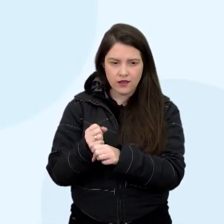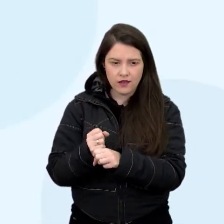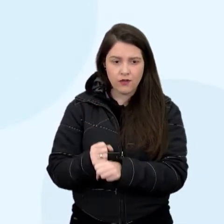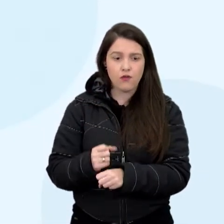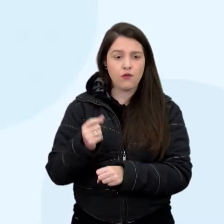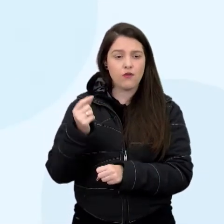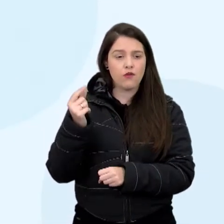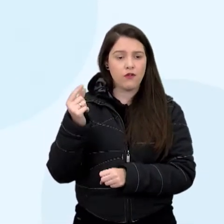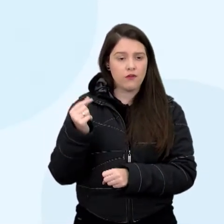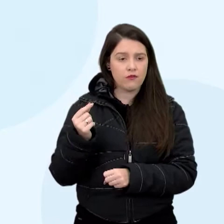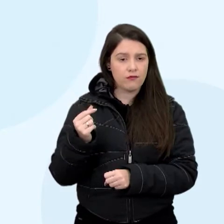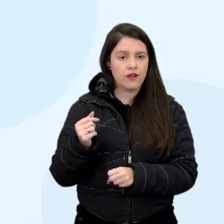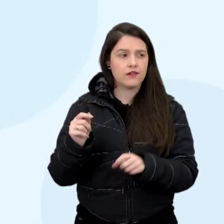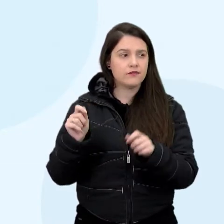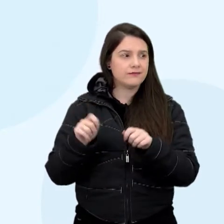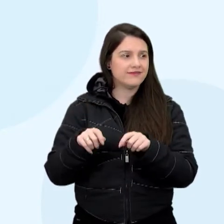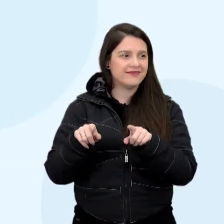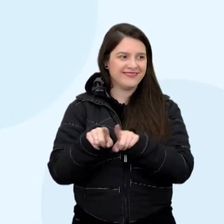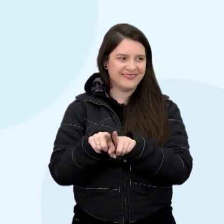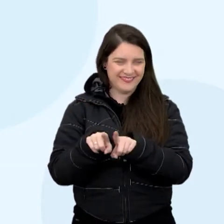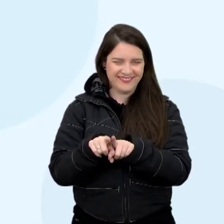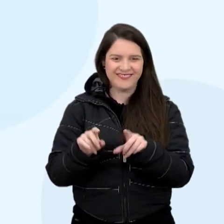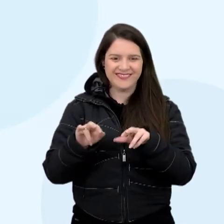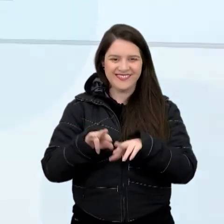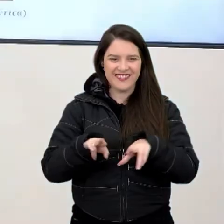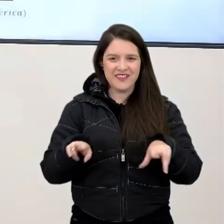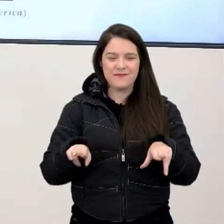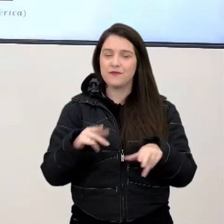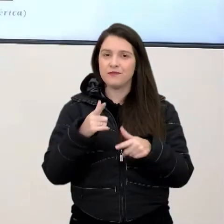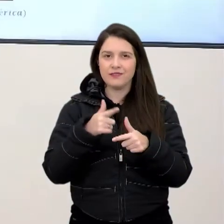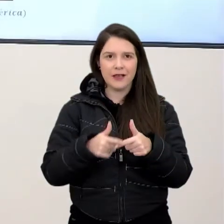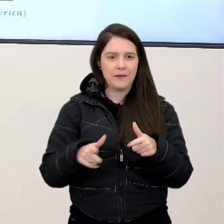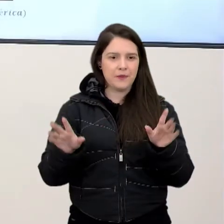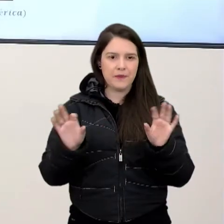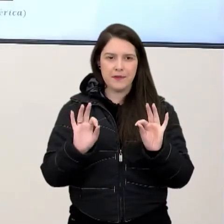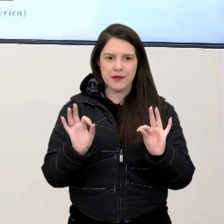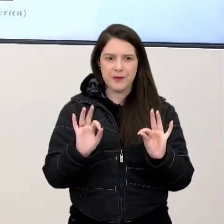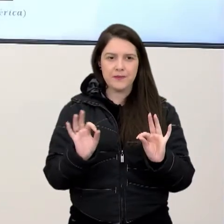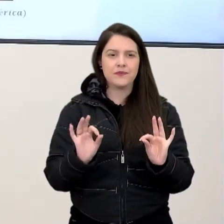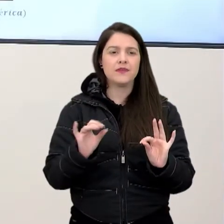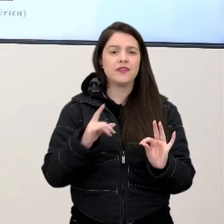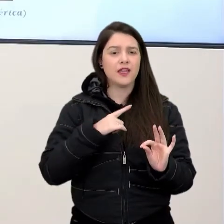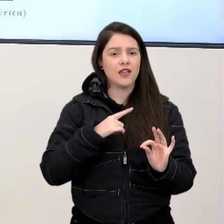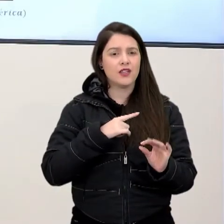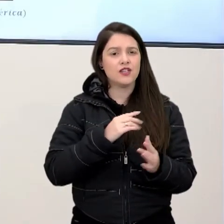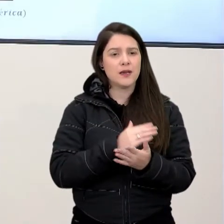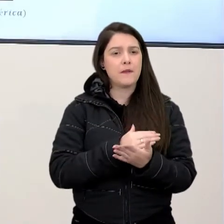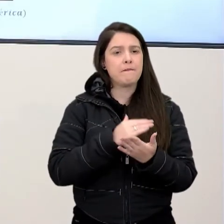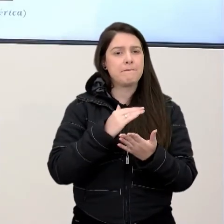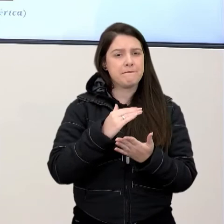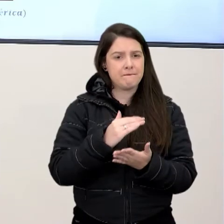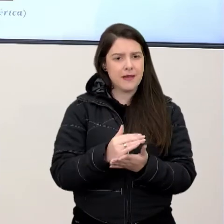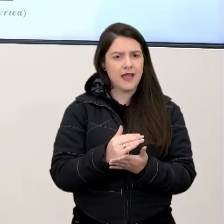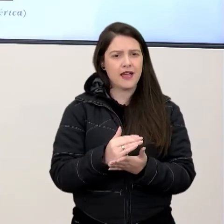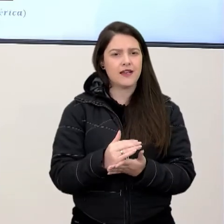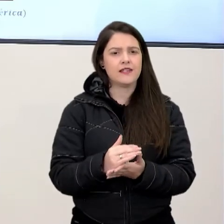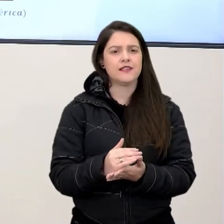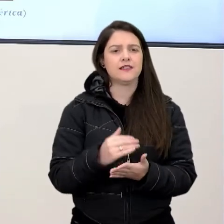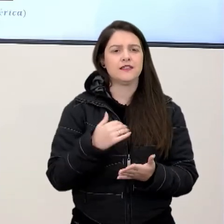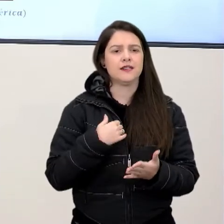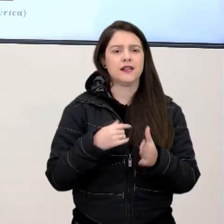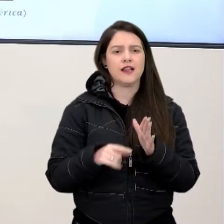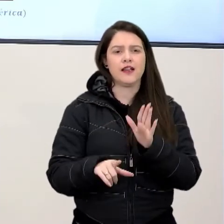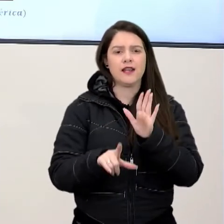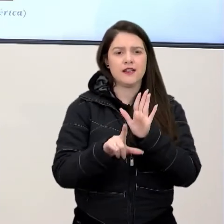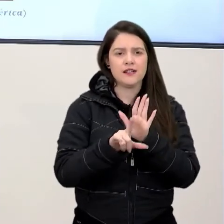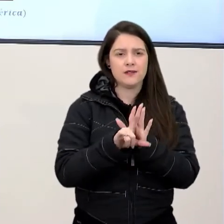calculadora ou na mão, você vai fazer? Vai. Não tem problema nenhum, tá? Existe risco de errar? Existe. Ok? Na mão existe risco de